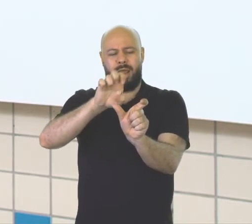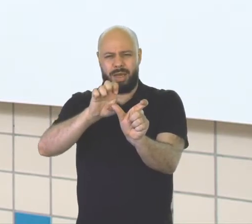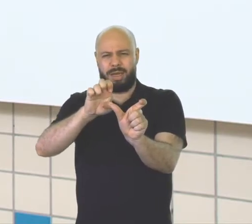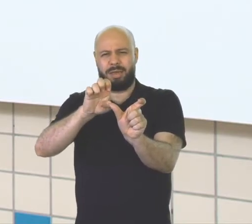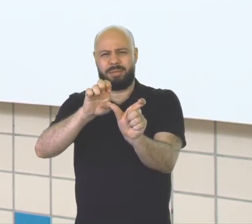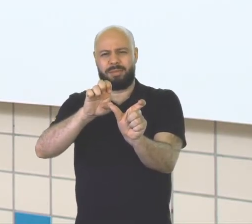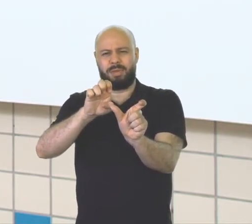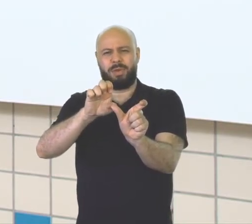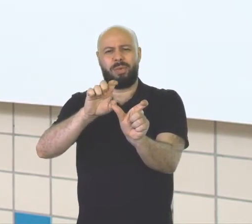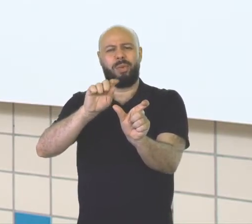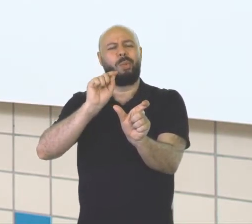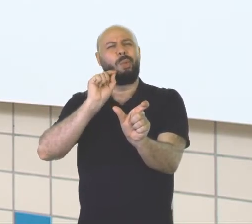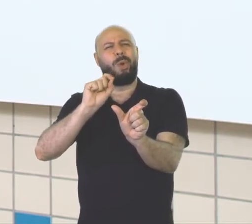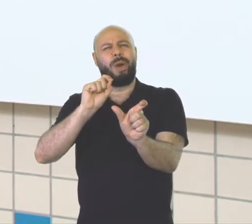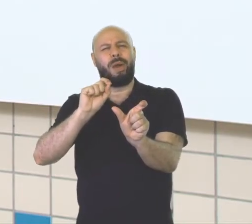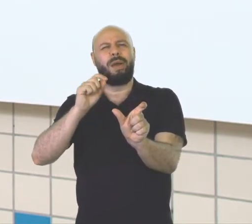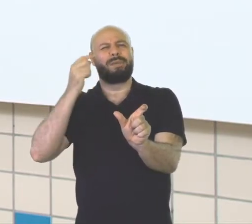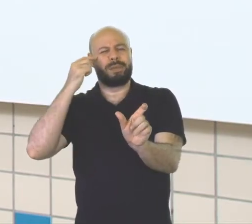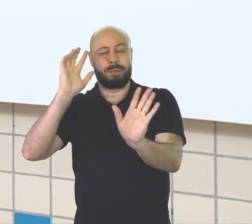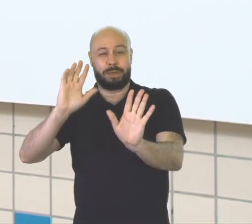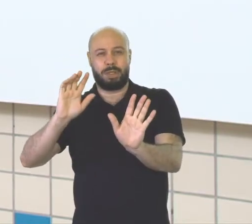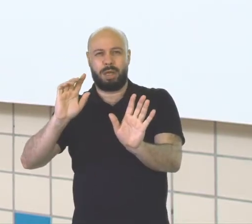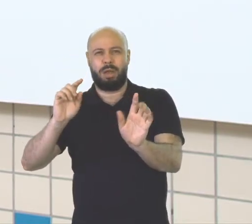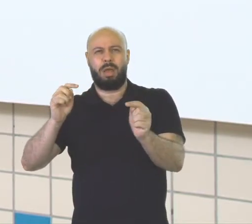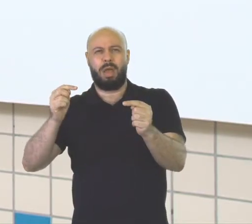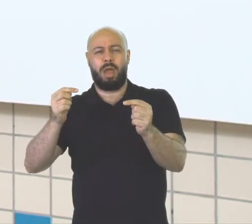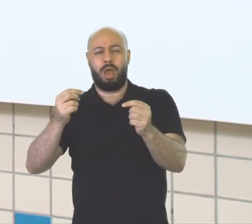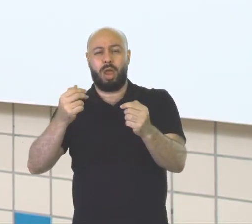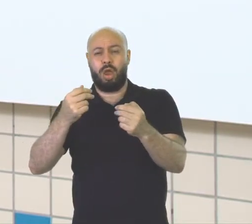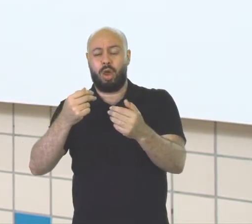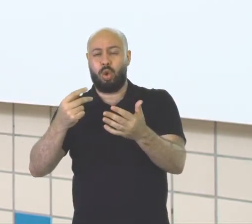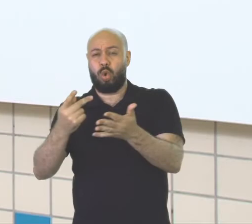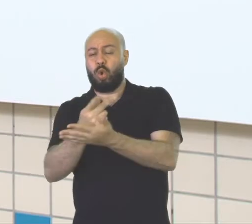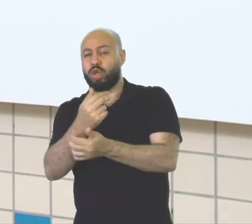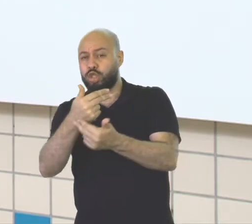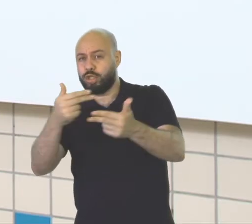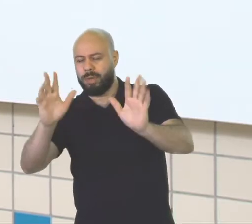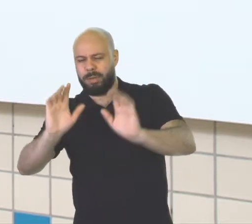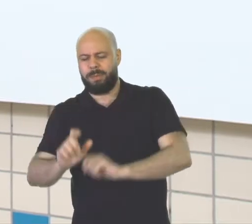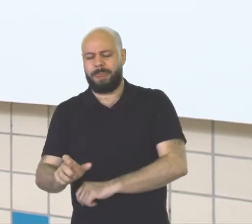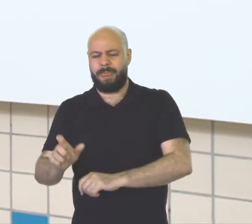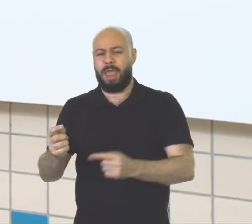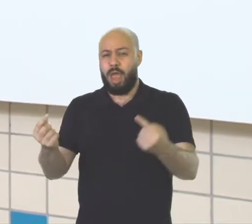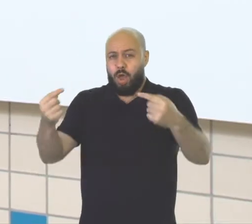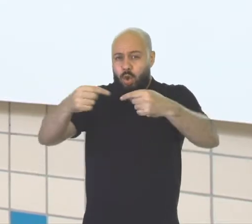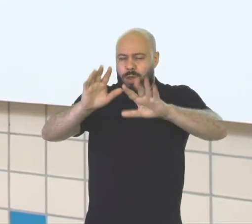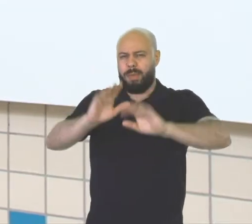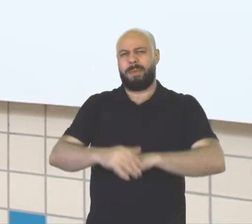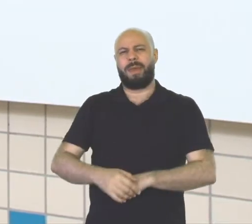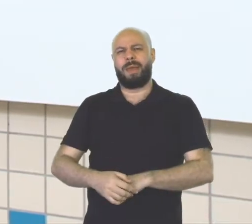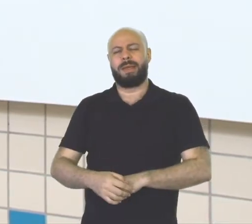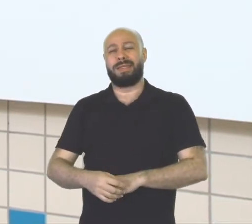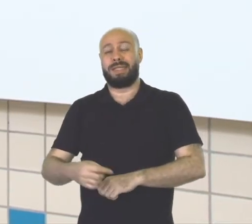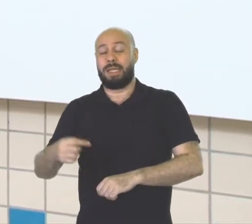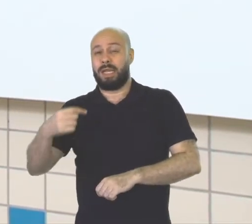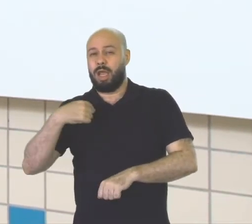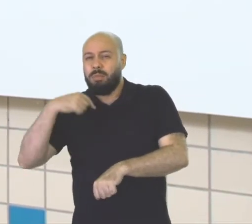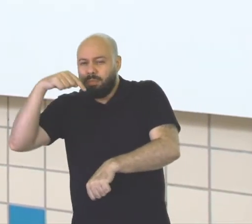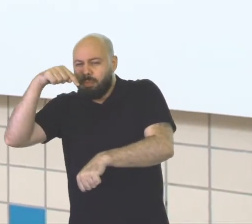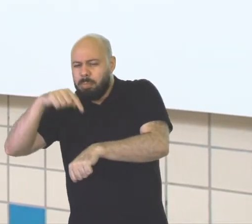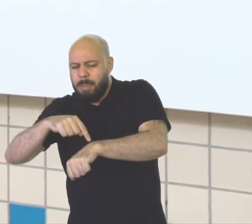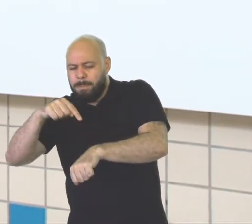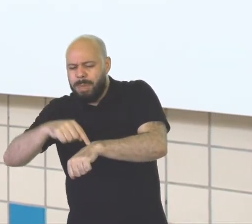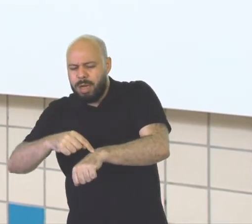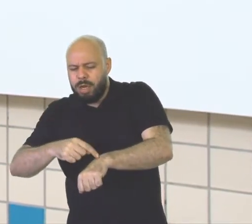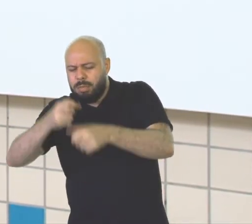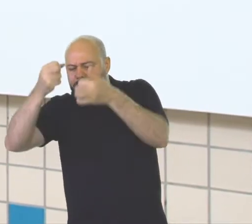ideias contrárias, opostas, é contrast, contrast, né? While I